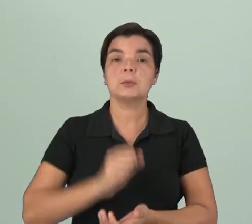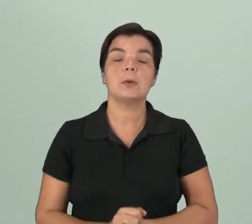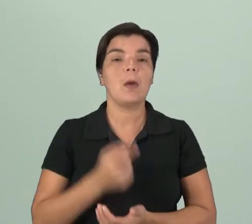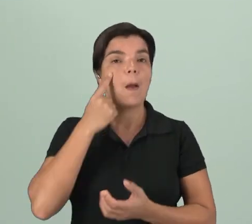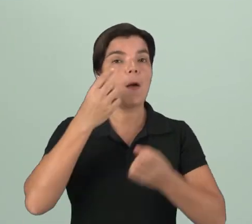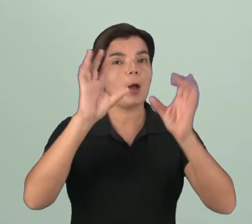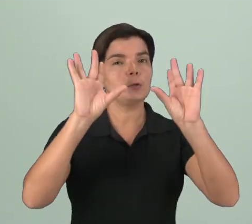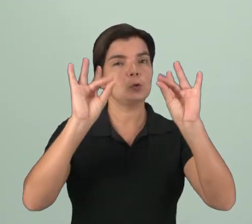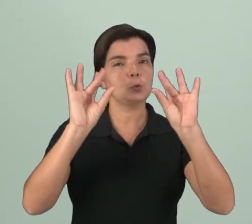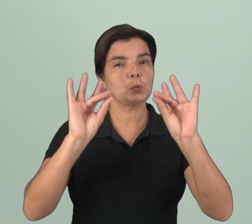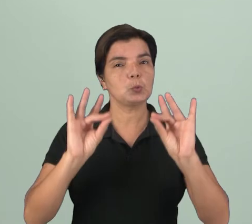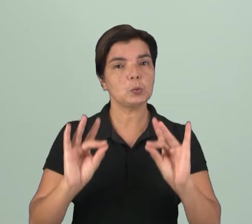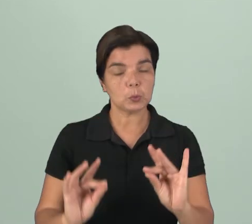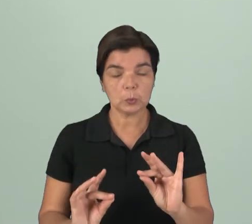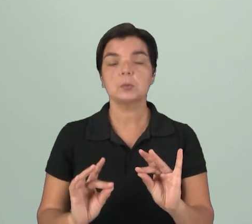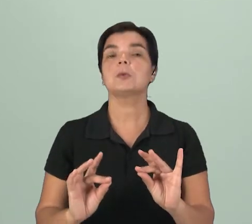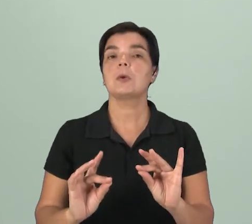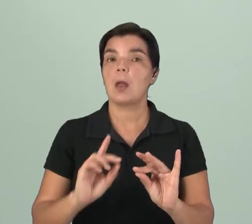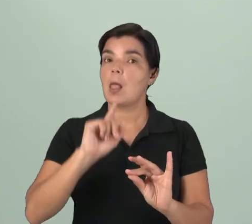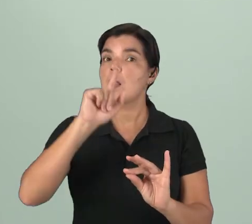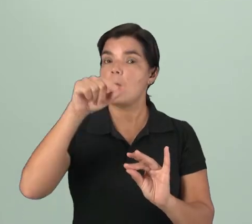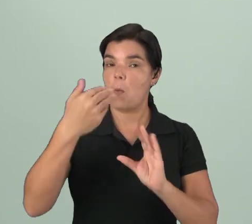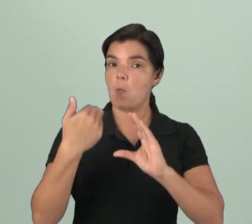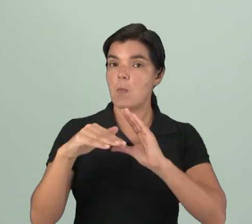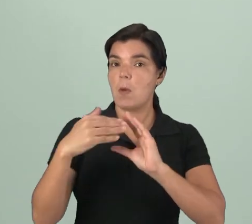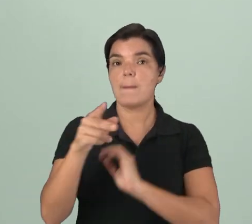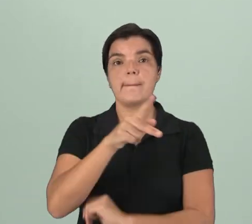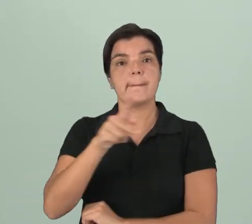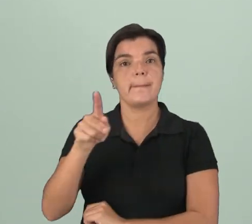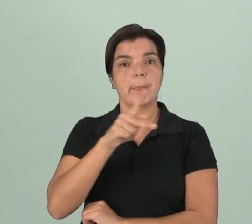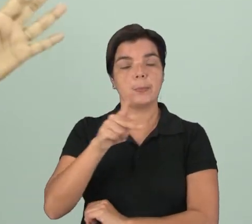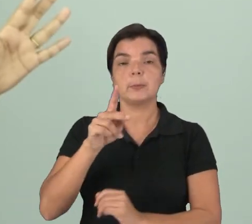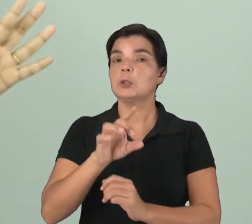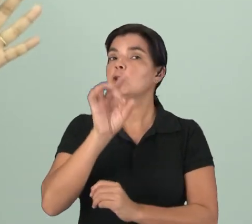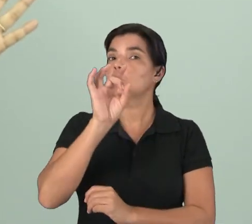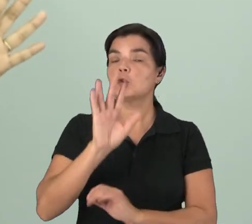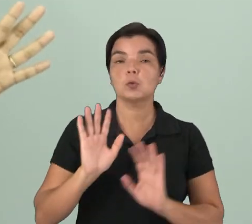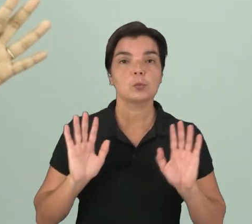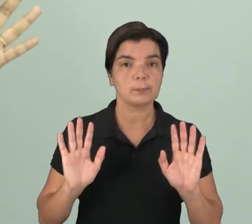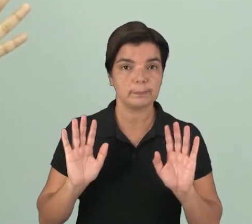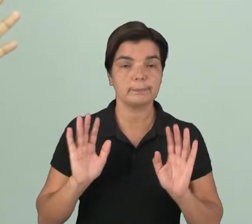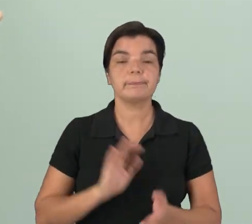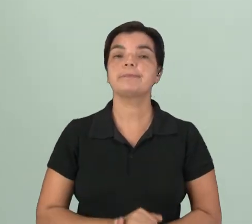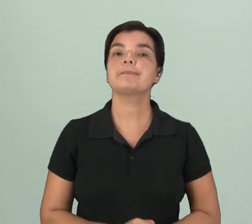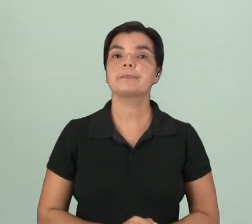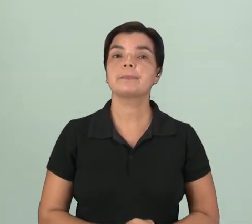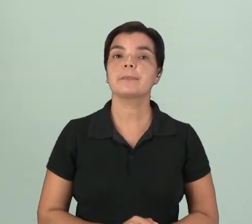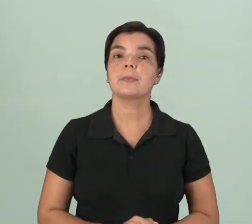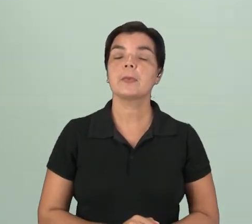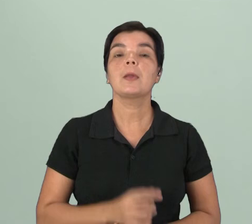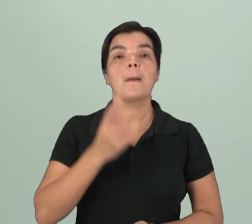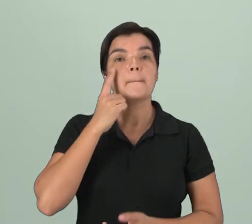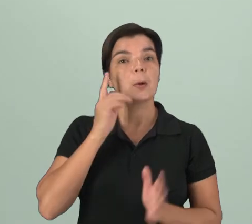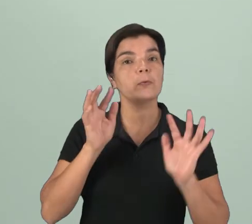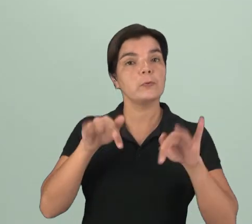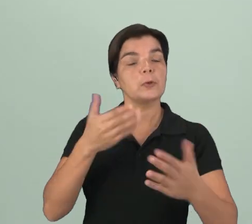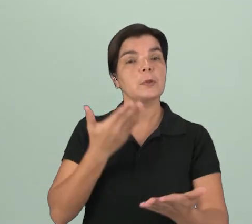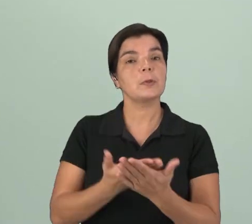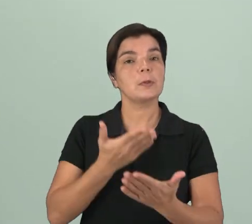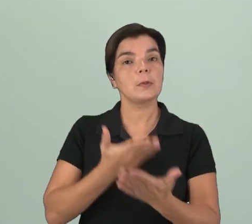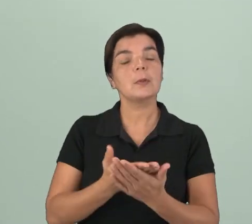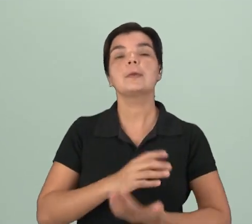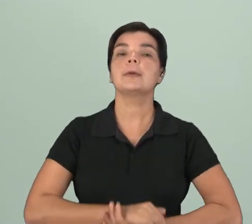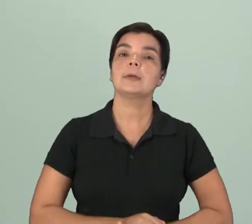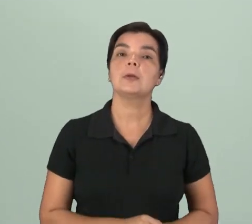Vai descrever e aí você vai mandar para o seu professor. Somente isso. E aí, para a gente encerrar a nossa aula